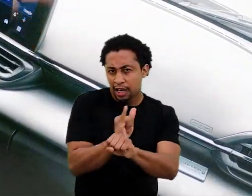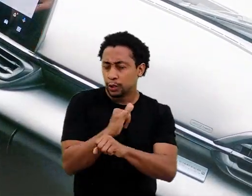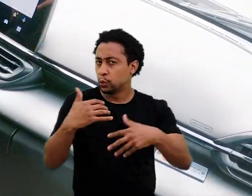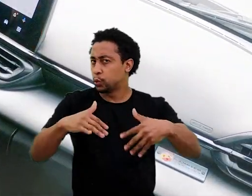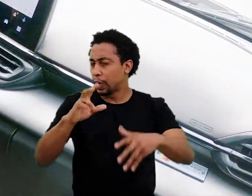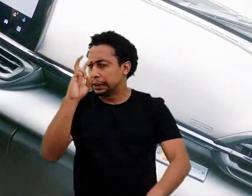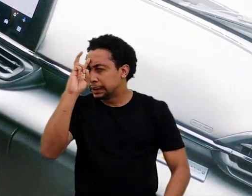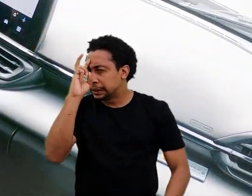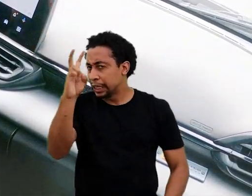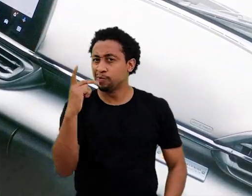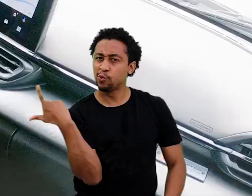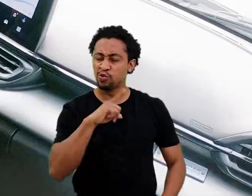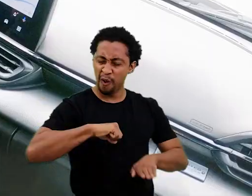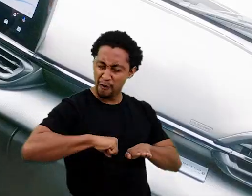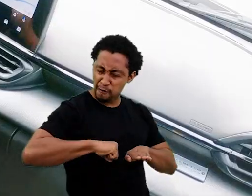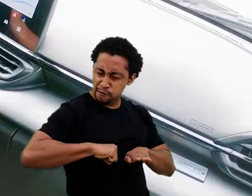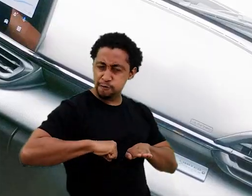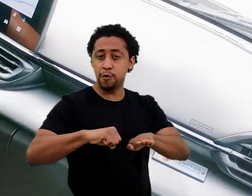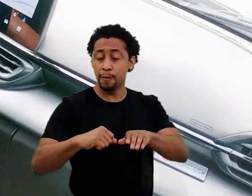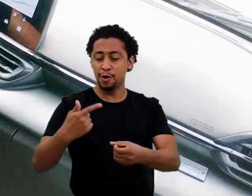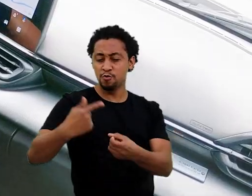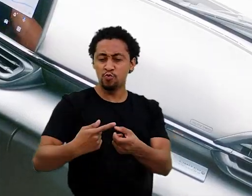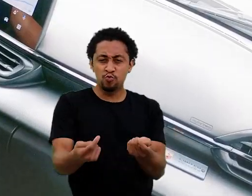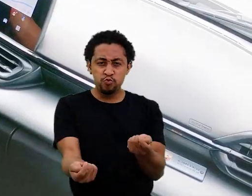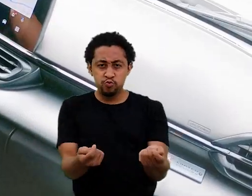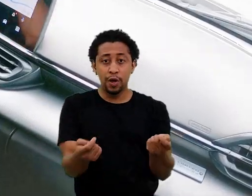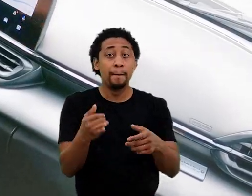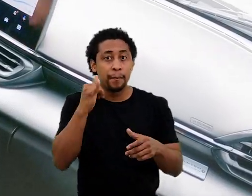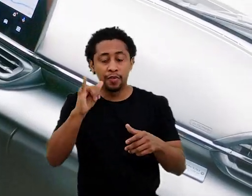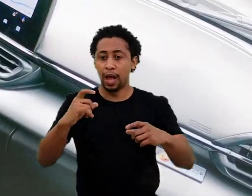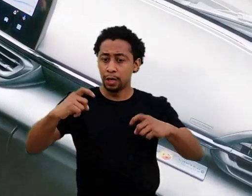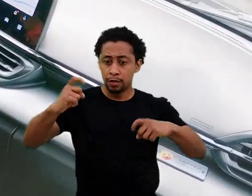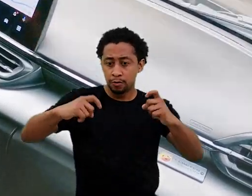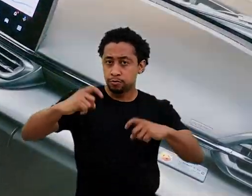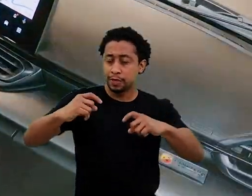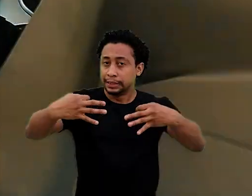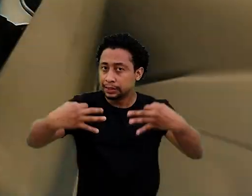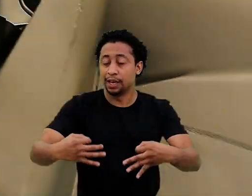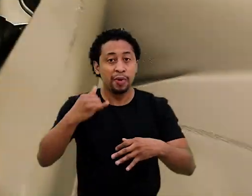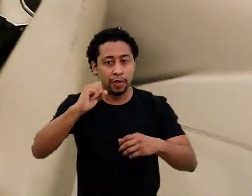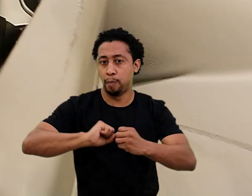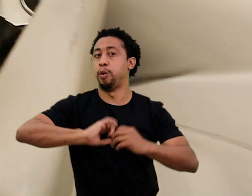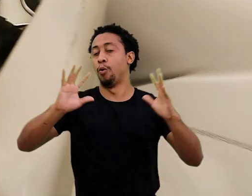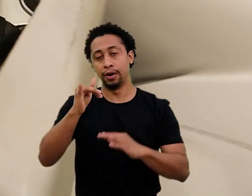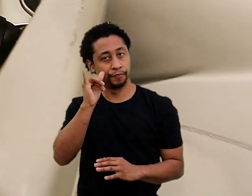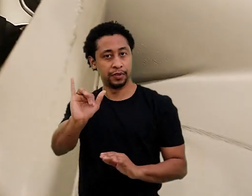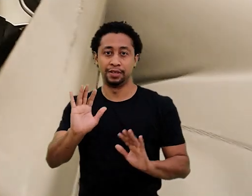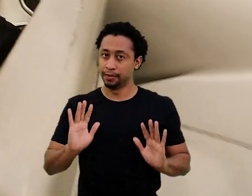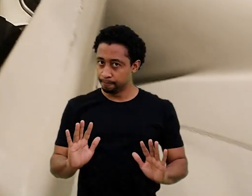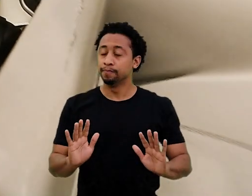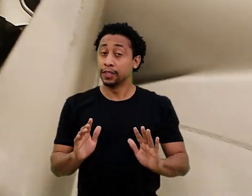inteligente para você conseguir extrair performance, mas com o mínimo de risco de pré-detonação. O resumo da ópera de tudo isso que eu expliquei é isso: você tem um motor que